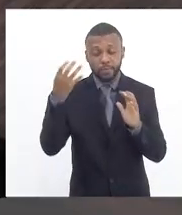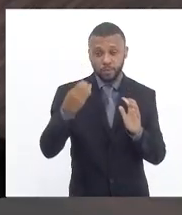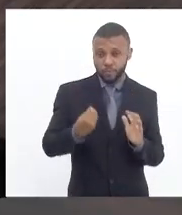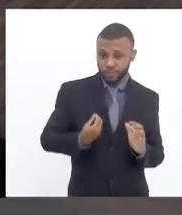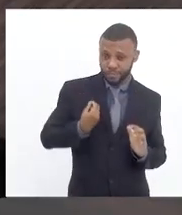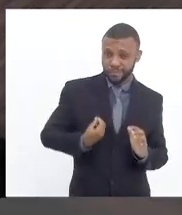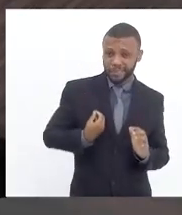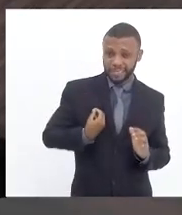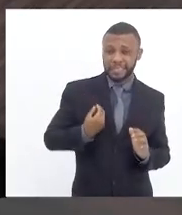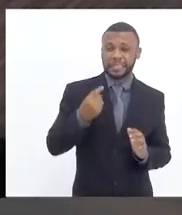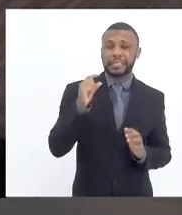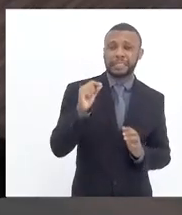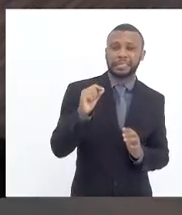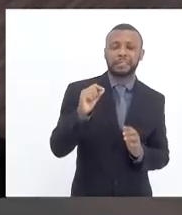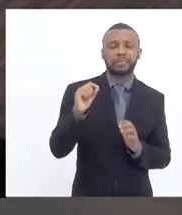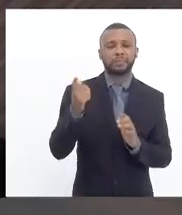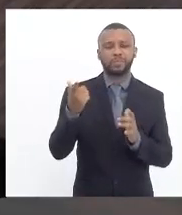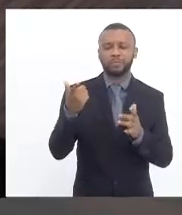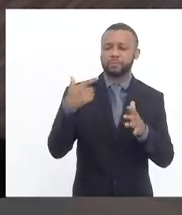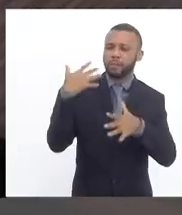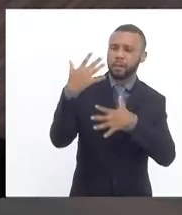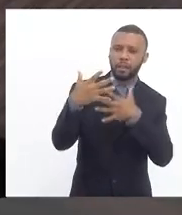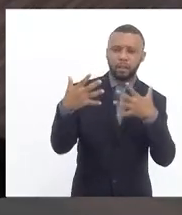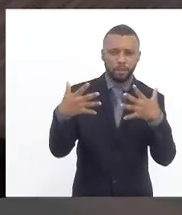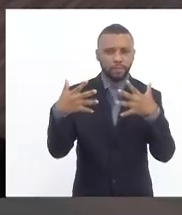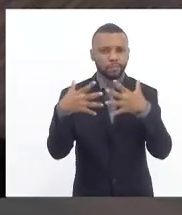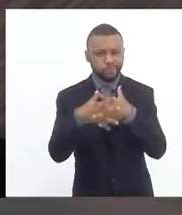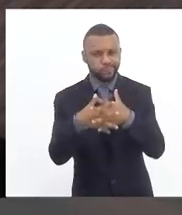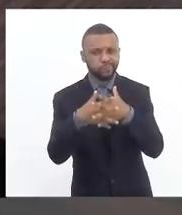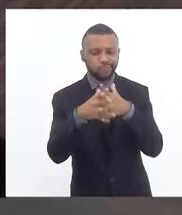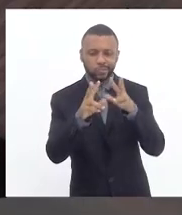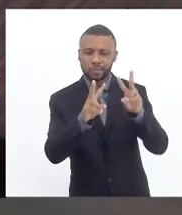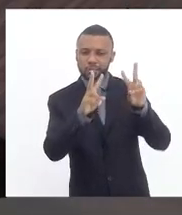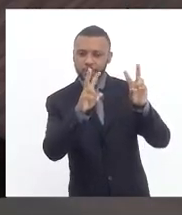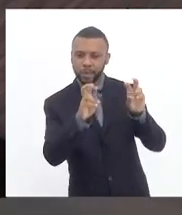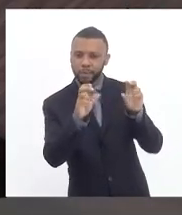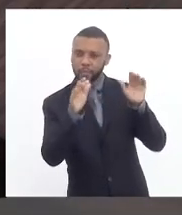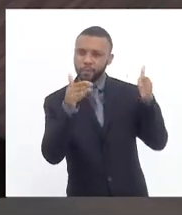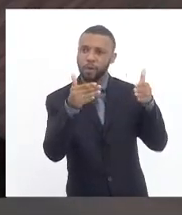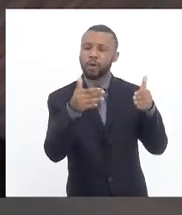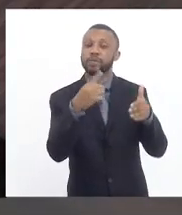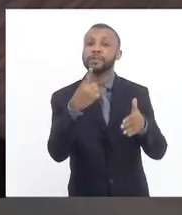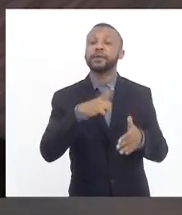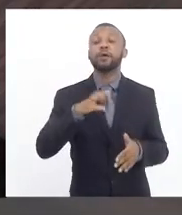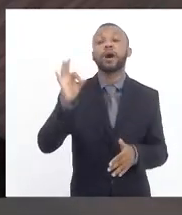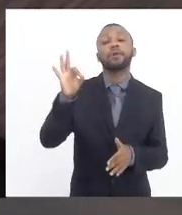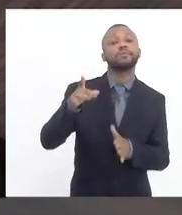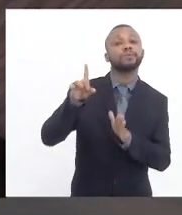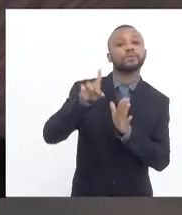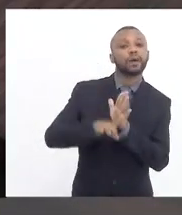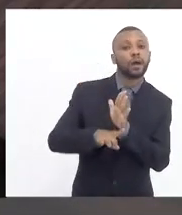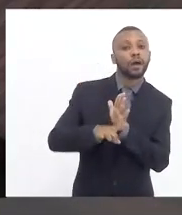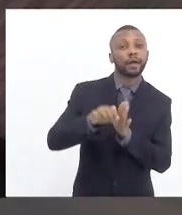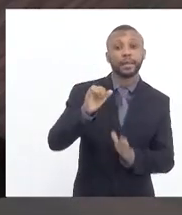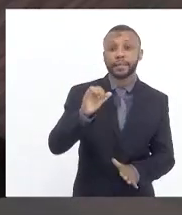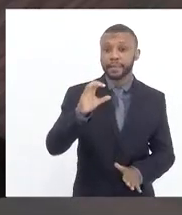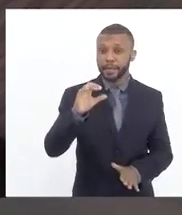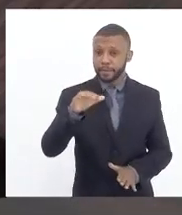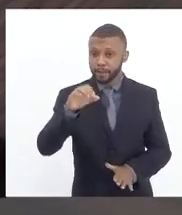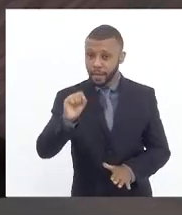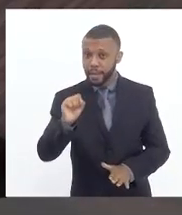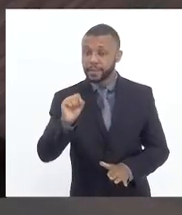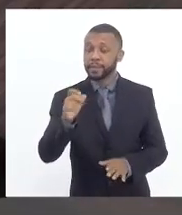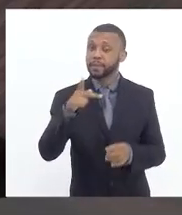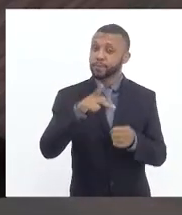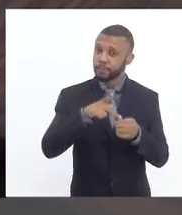para nós entes Federados subnacionais nós temos a questão da taxação do semestre o que a planta Gia né